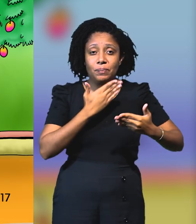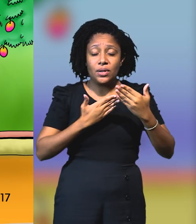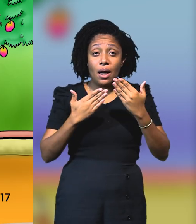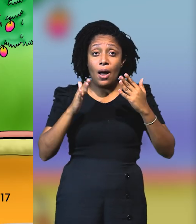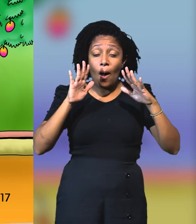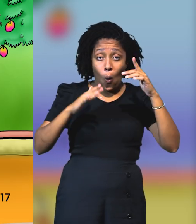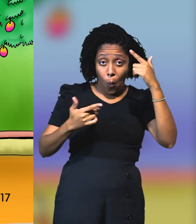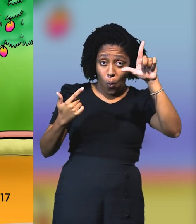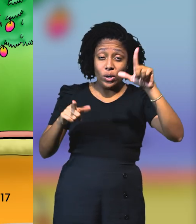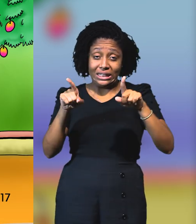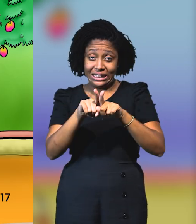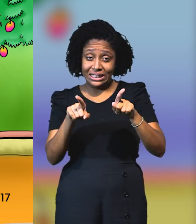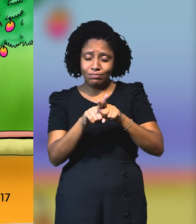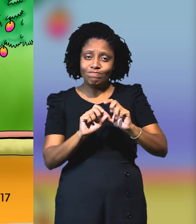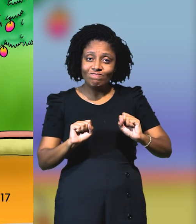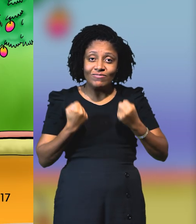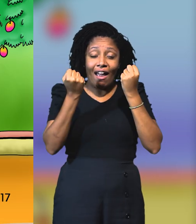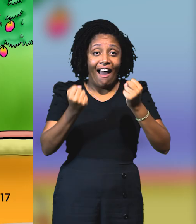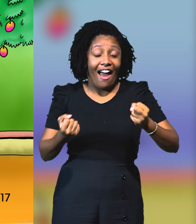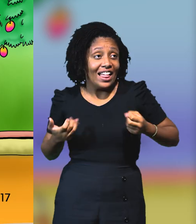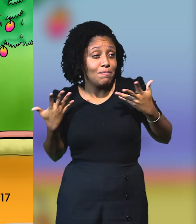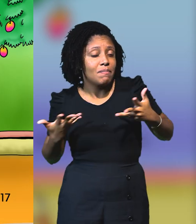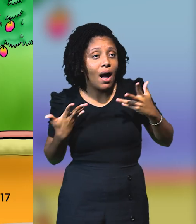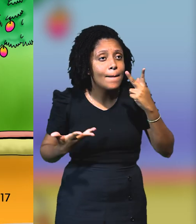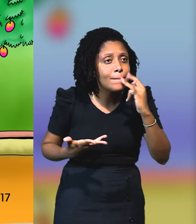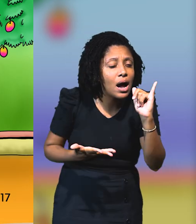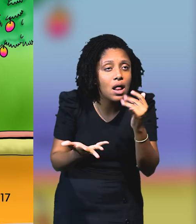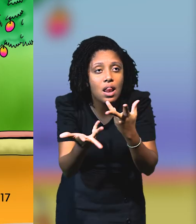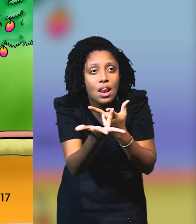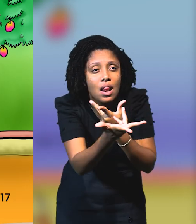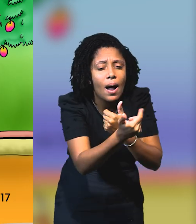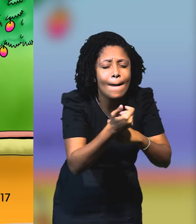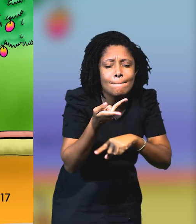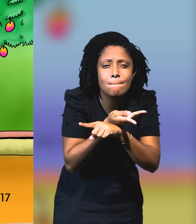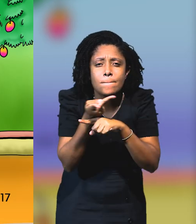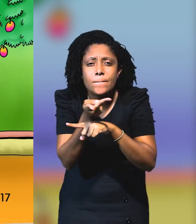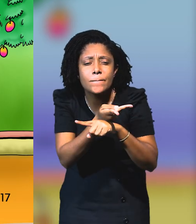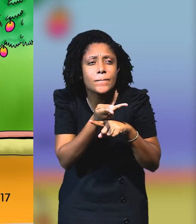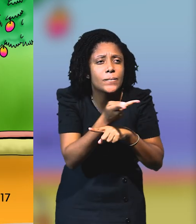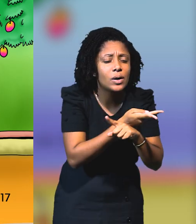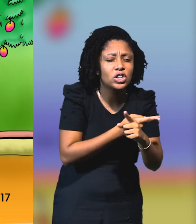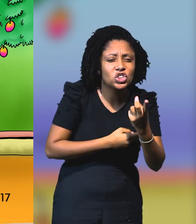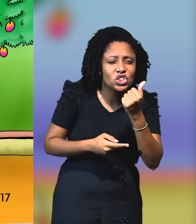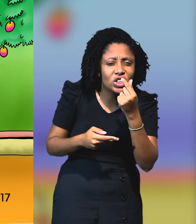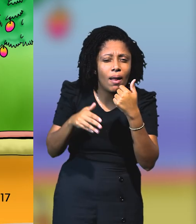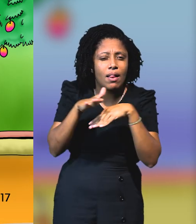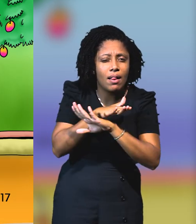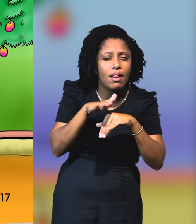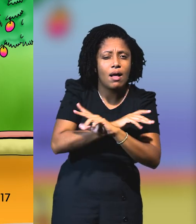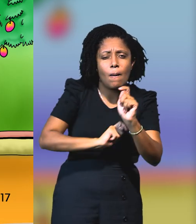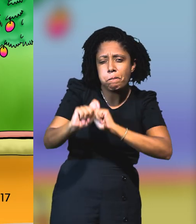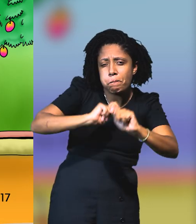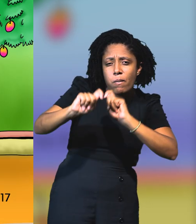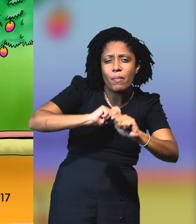Outra grande aventura encantava seu pai. Buscava de todas as formas juntar um dinheirinho. Fazia